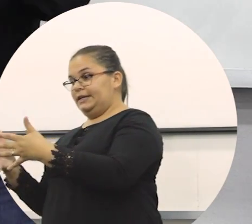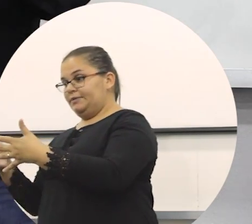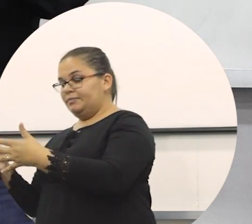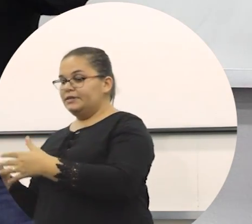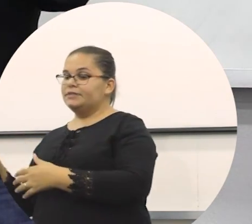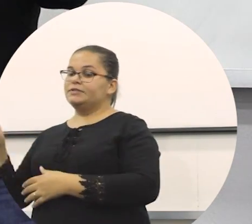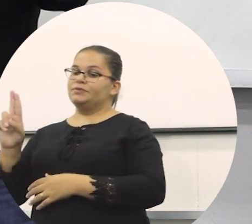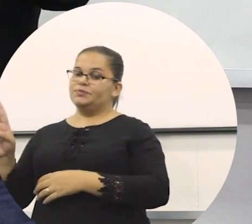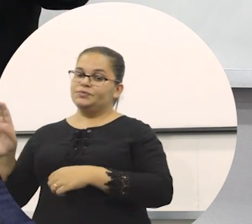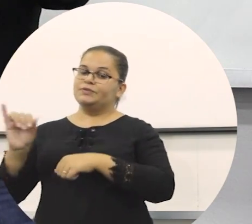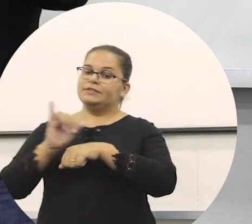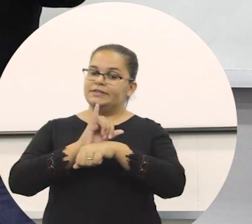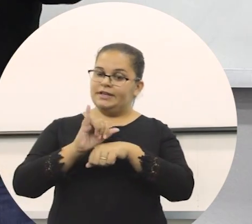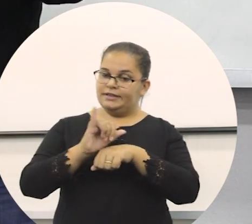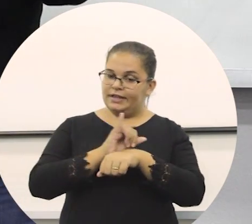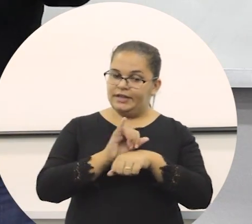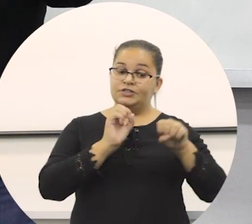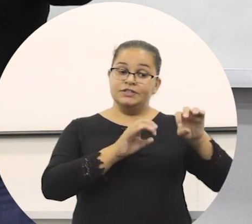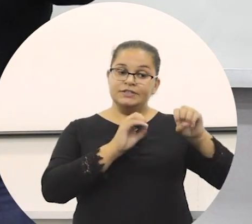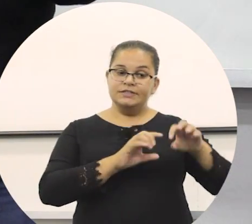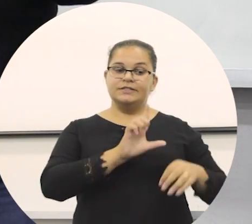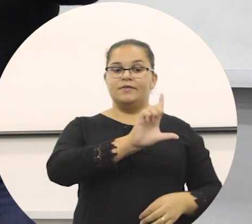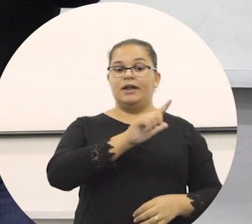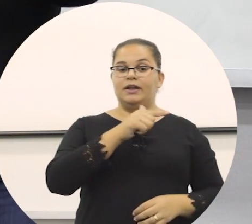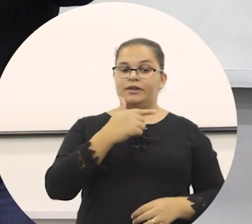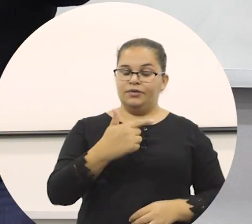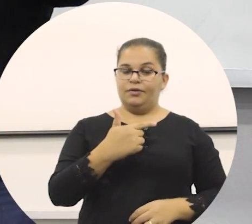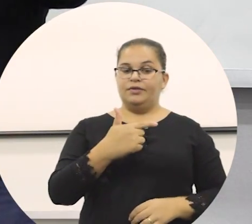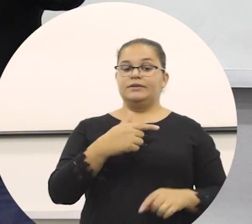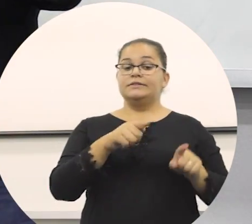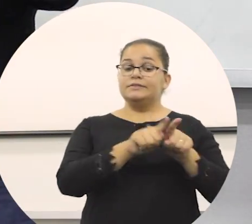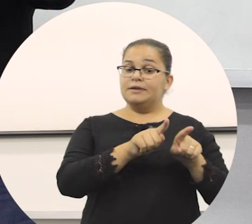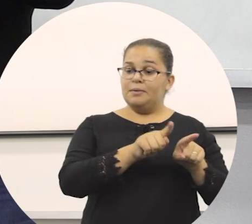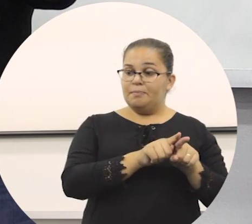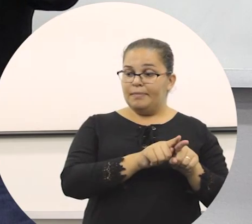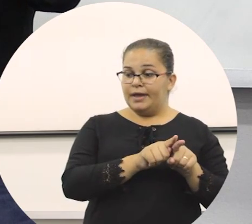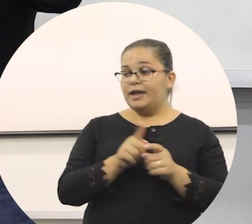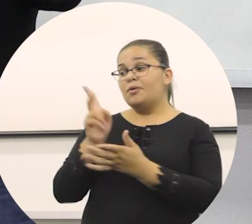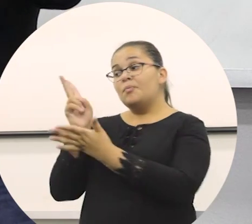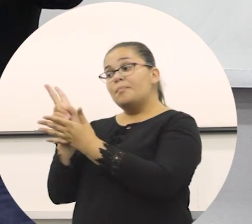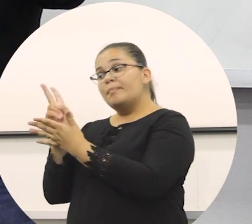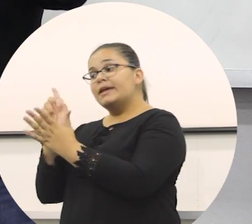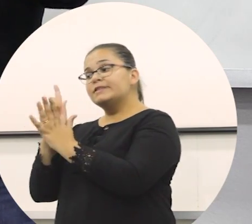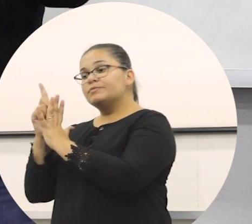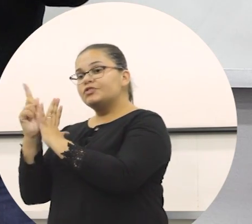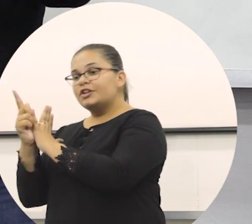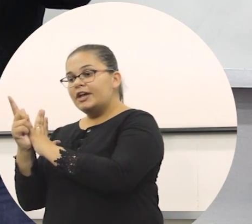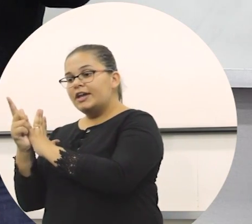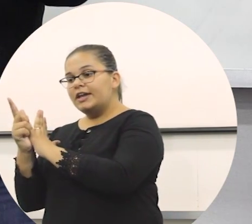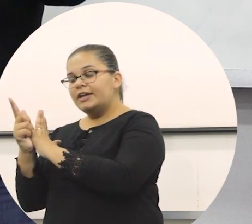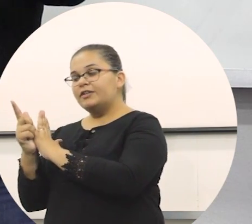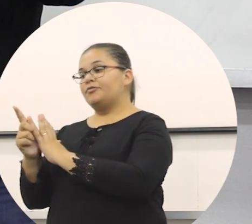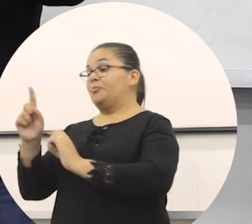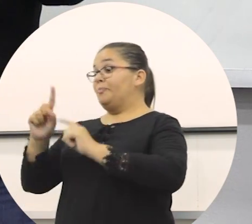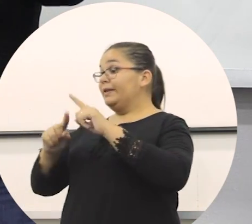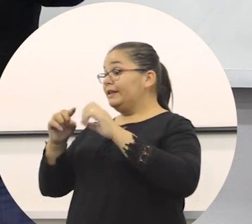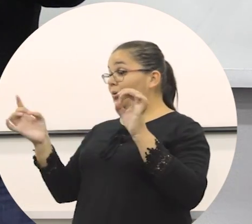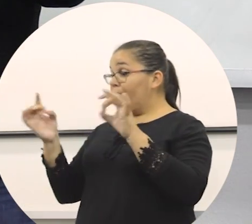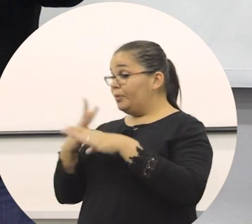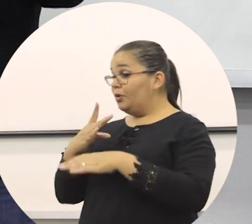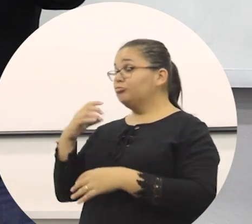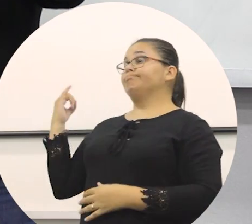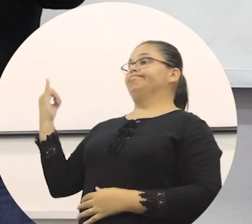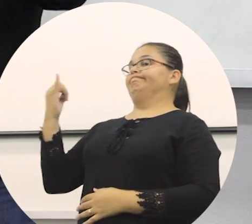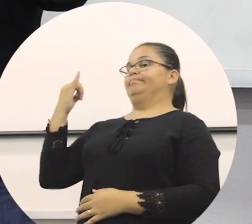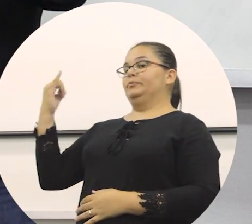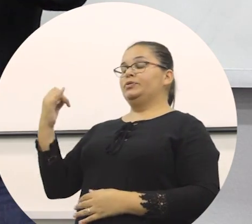utilizar estratégias de ensino de segunda língua, né? Já ter o material pronto também. Porque isso é muito importante, por